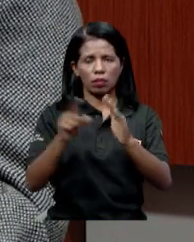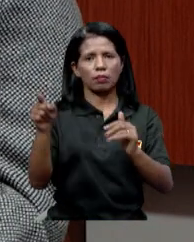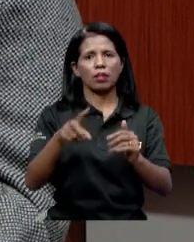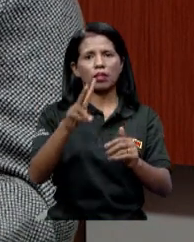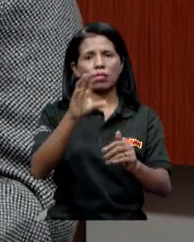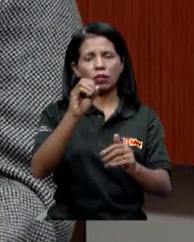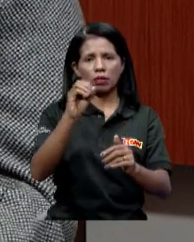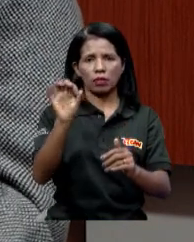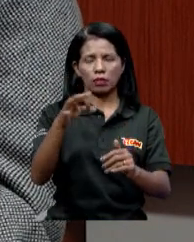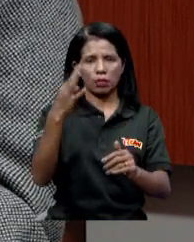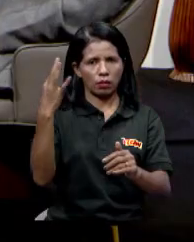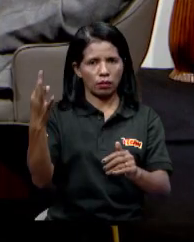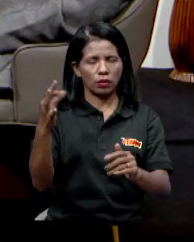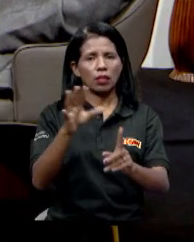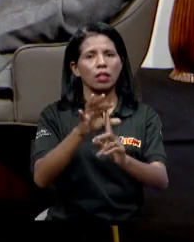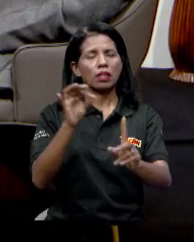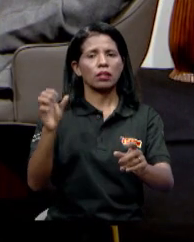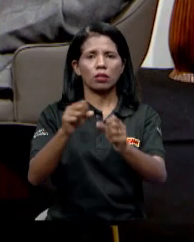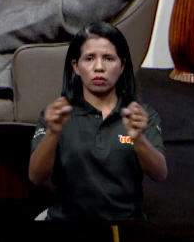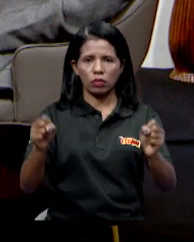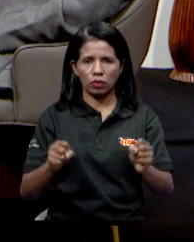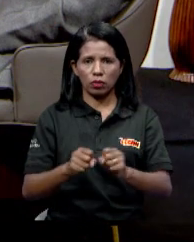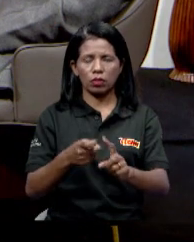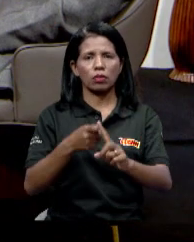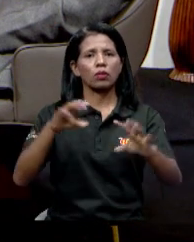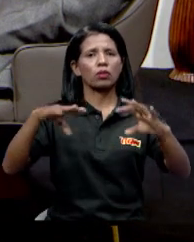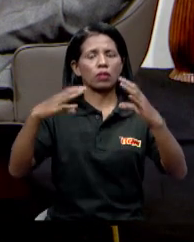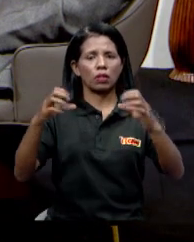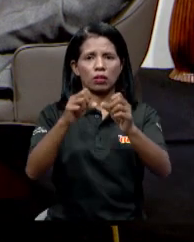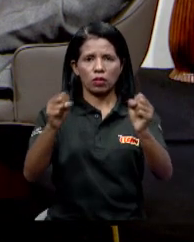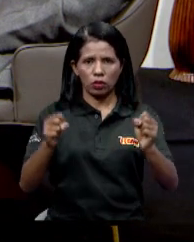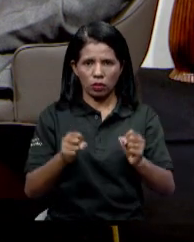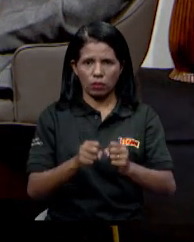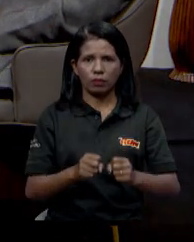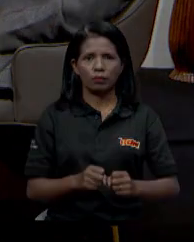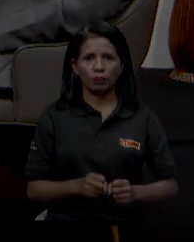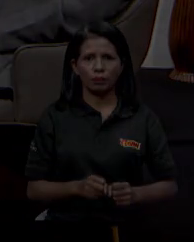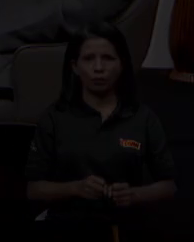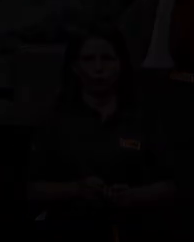sa nulo resinen, eleição suco realiza husi conselho suco. Equipa cobertura, Chemen.